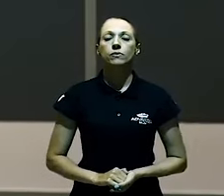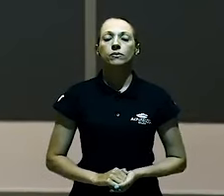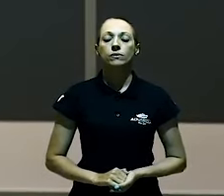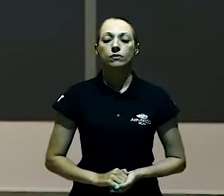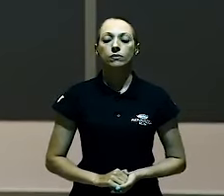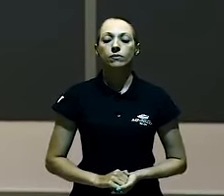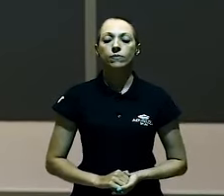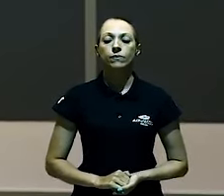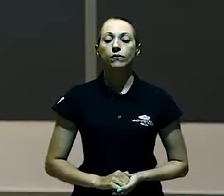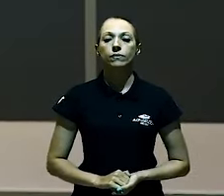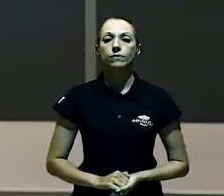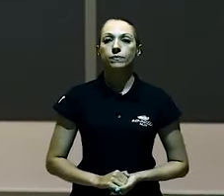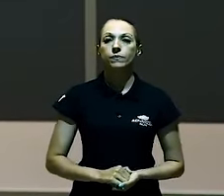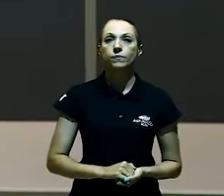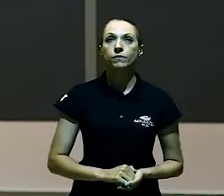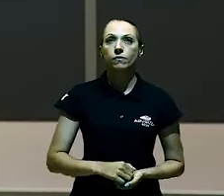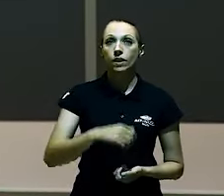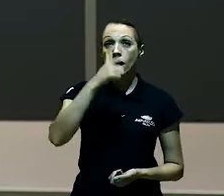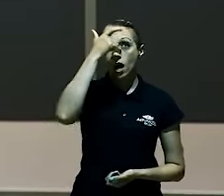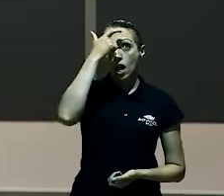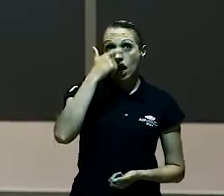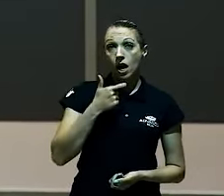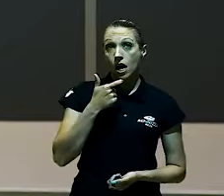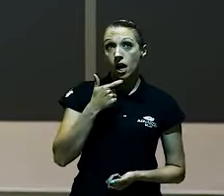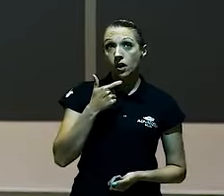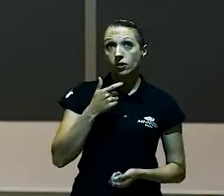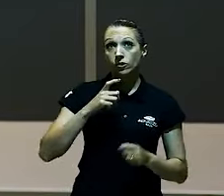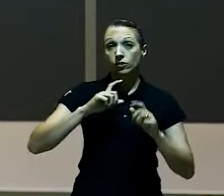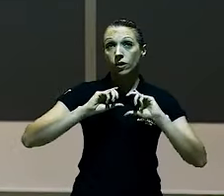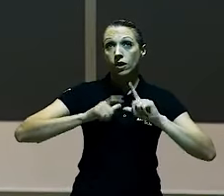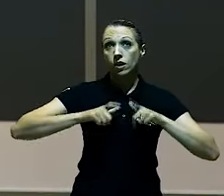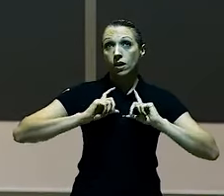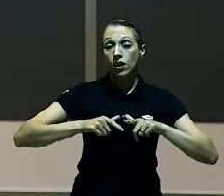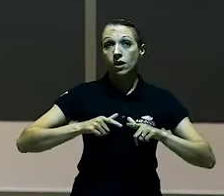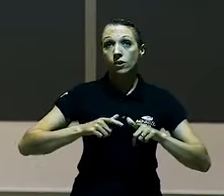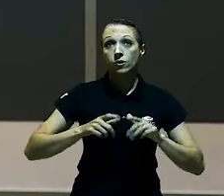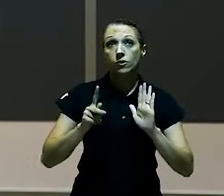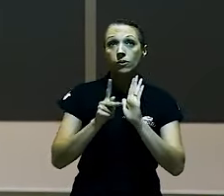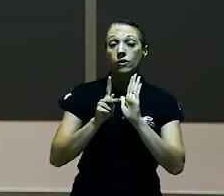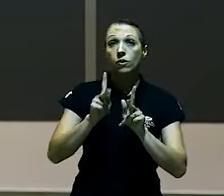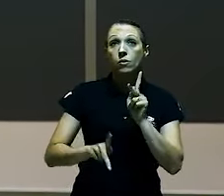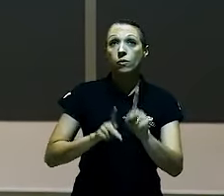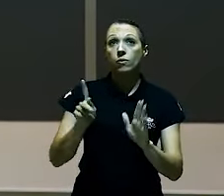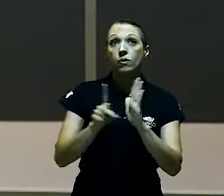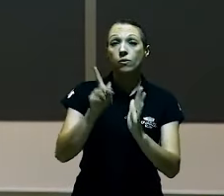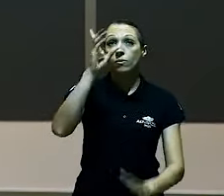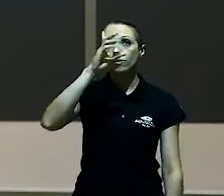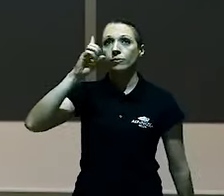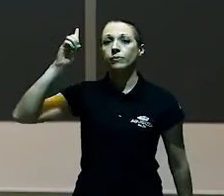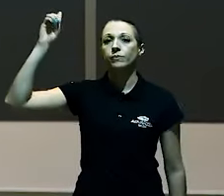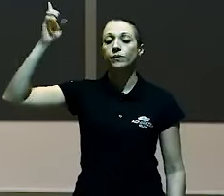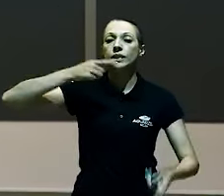Senhor que fez o céu, a terra e o mar. Então ele sabia que Deus estaria em todo lugar. Jonas não queria fugir simplesmente da